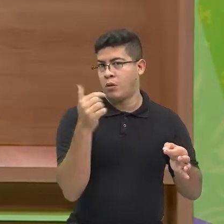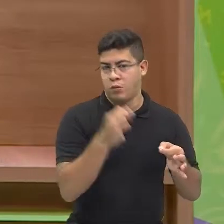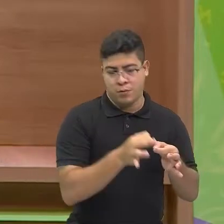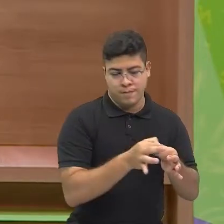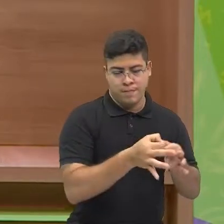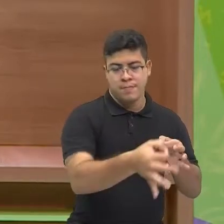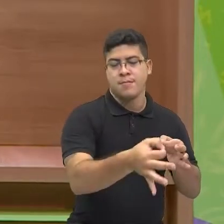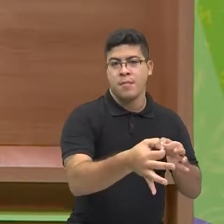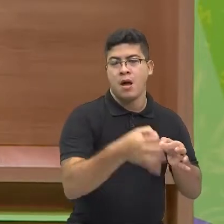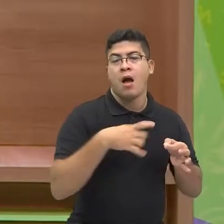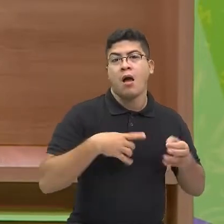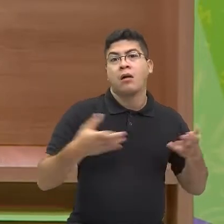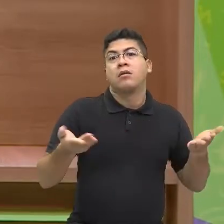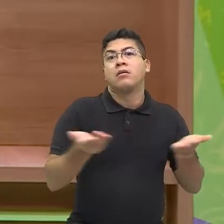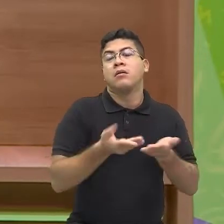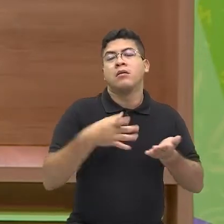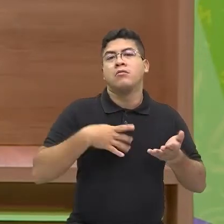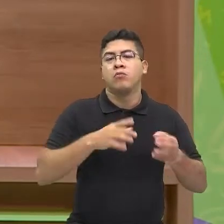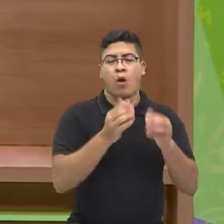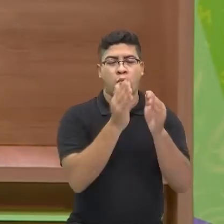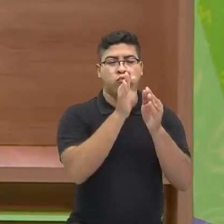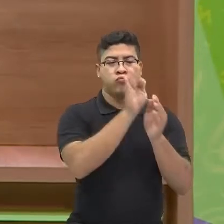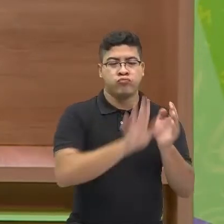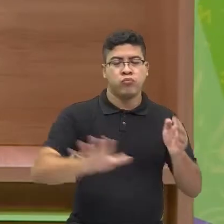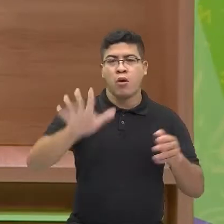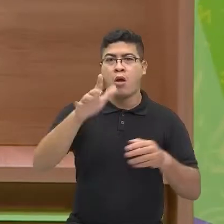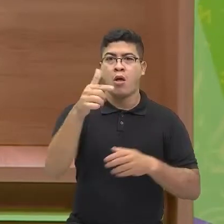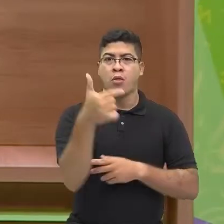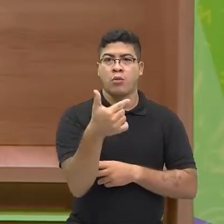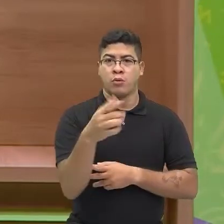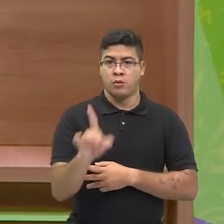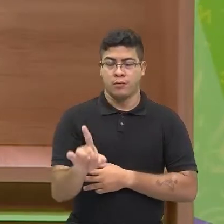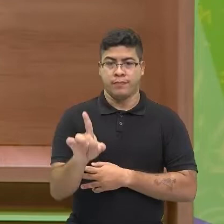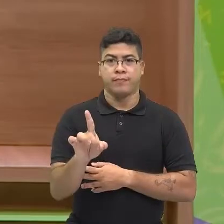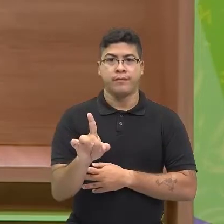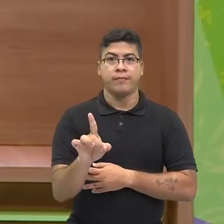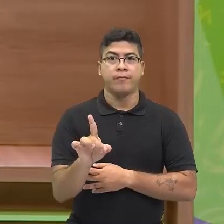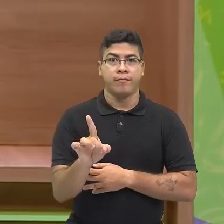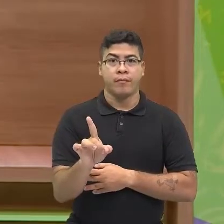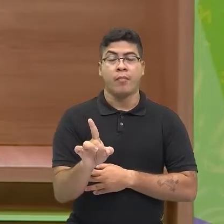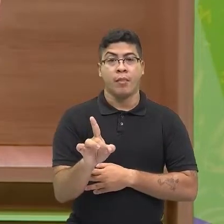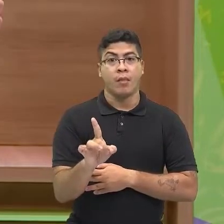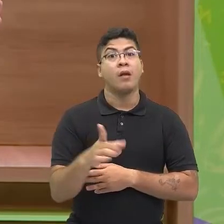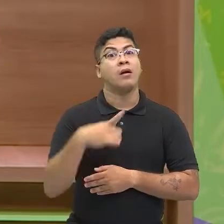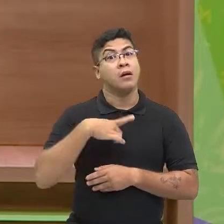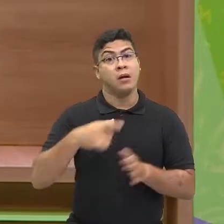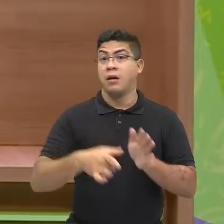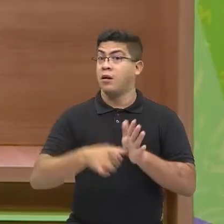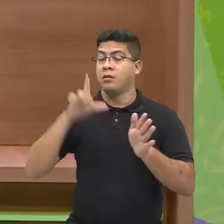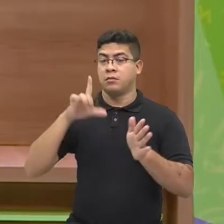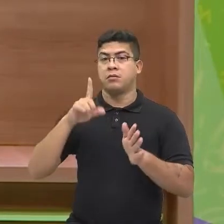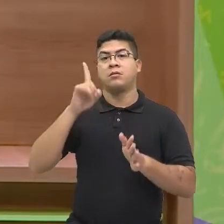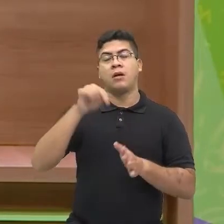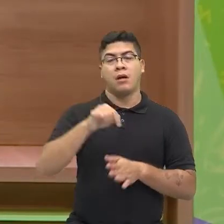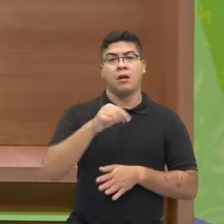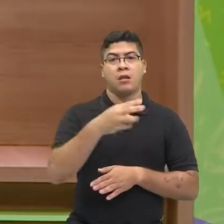seus ângulos em um único plano. Mas o que é isso, professora? Ora, se eu pego uma tela,